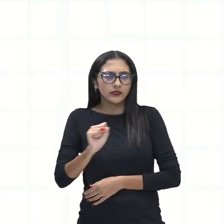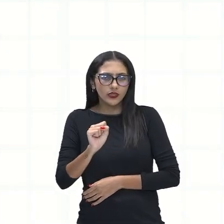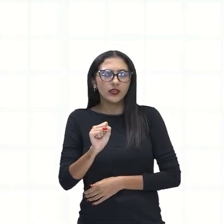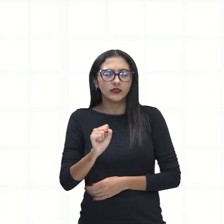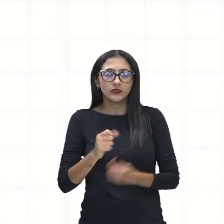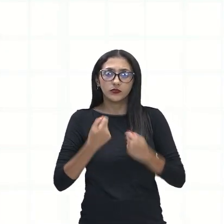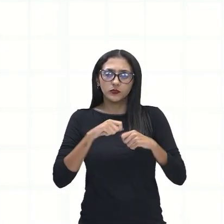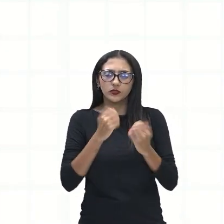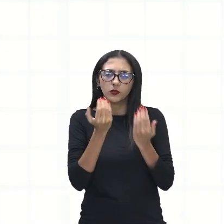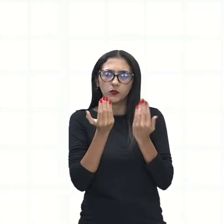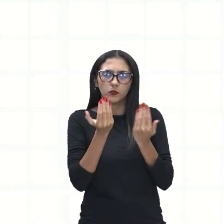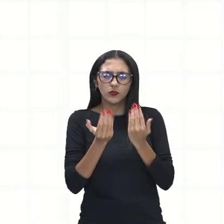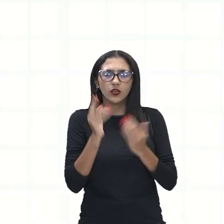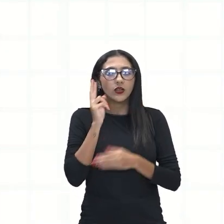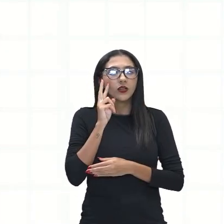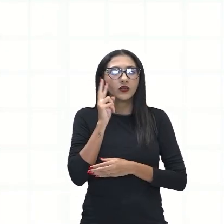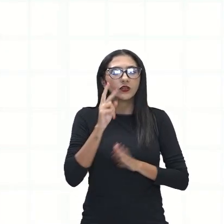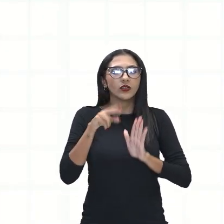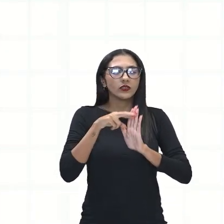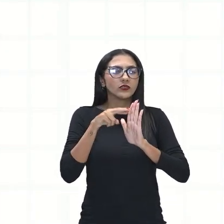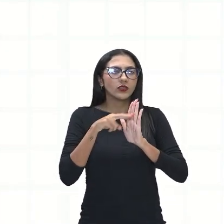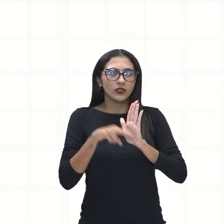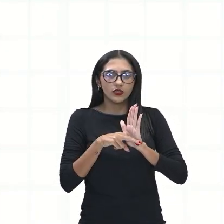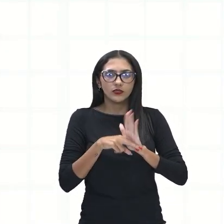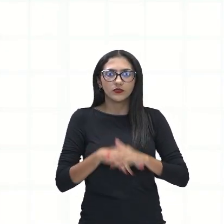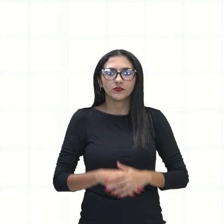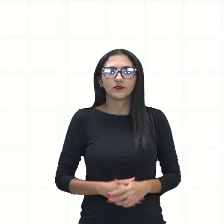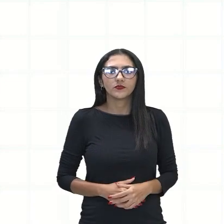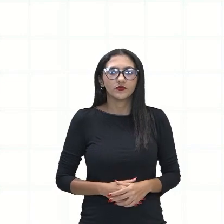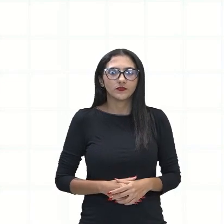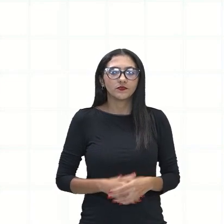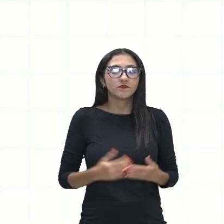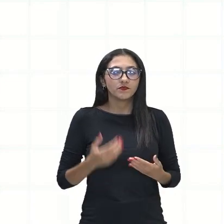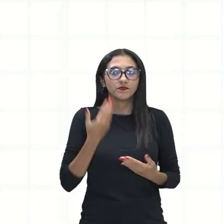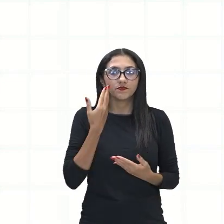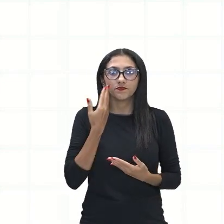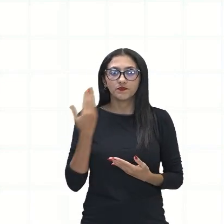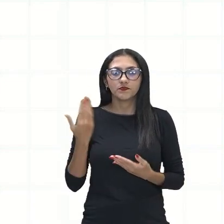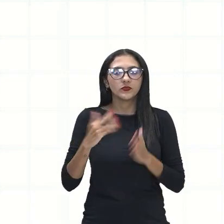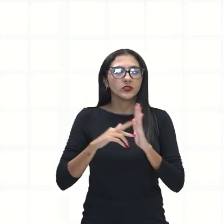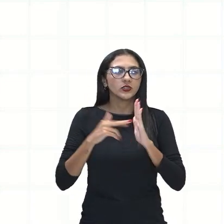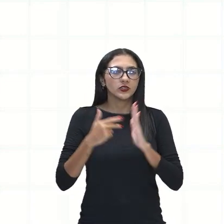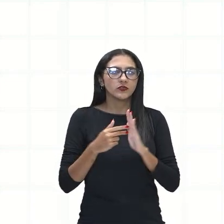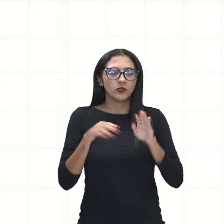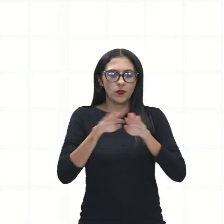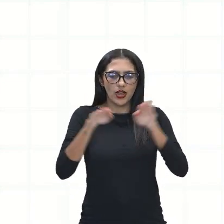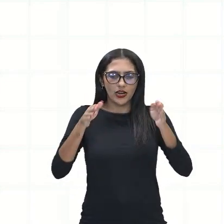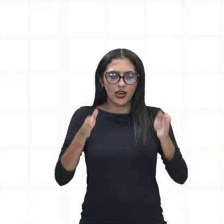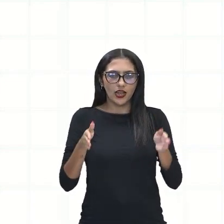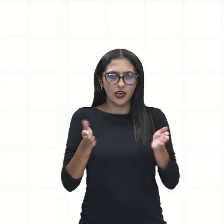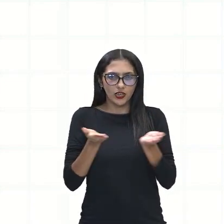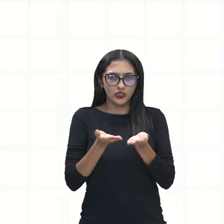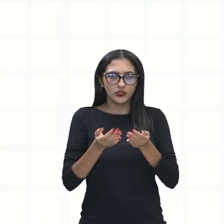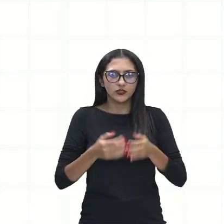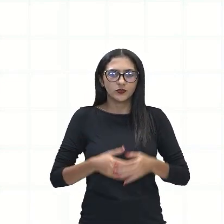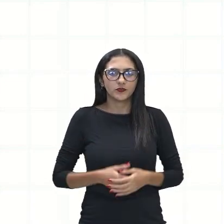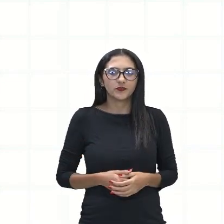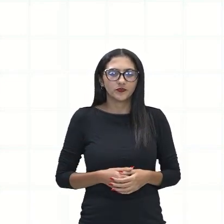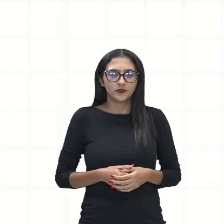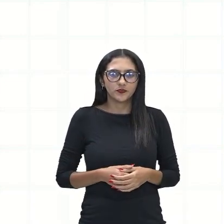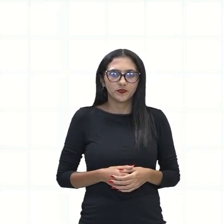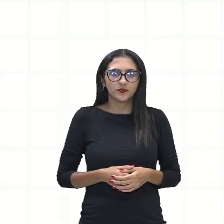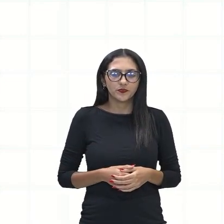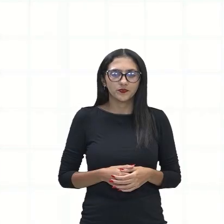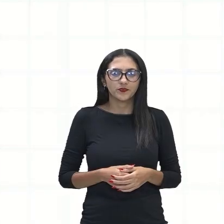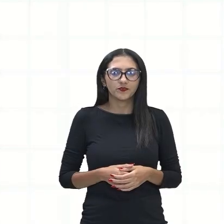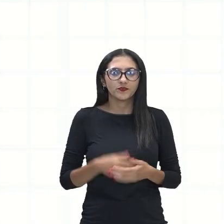isso tudo eu tenho que analisar. Então, box quer dizer caixa, boxes,